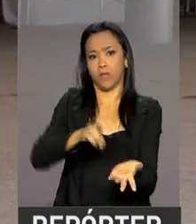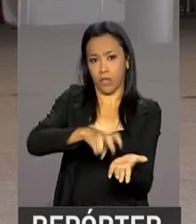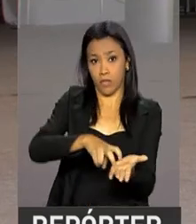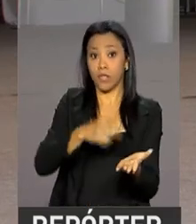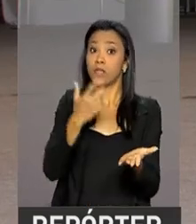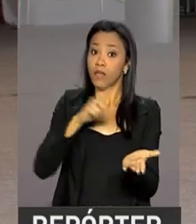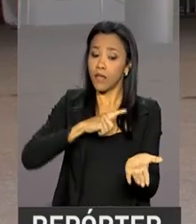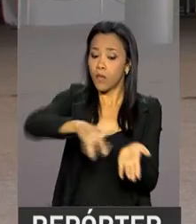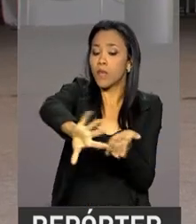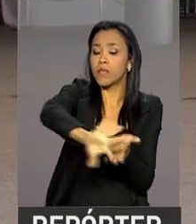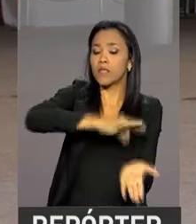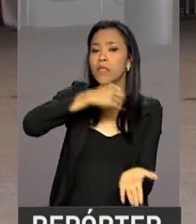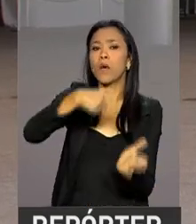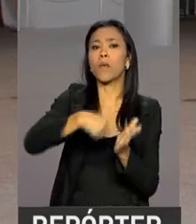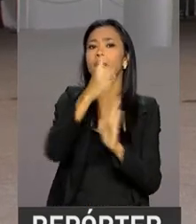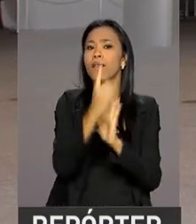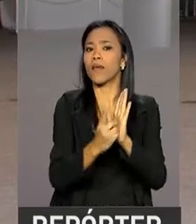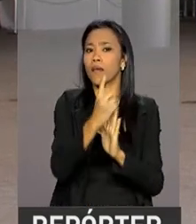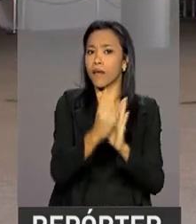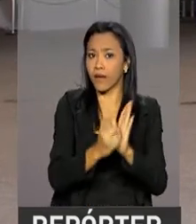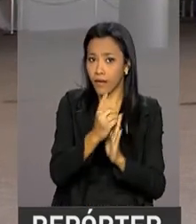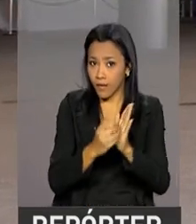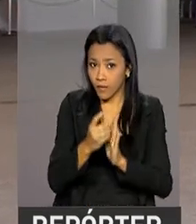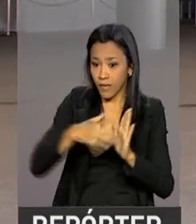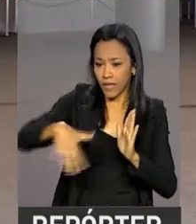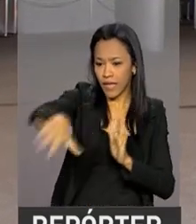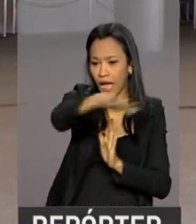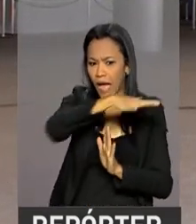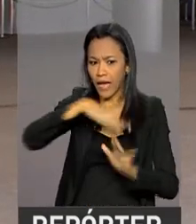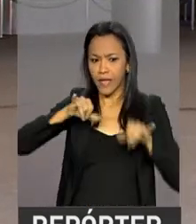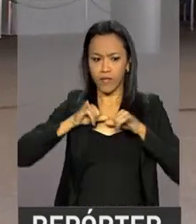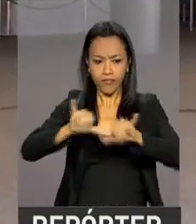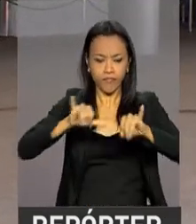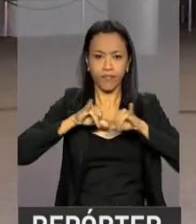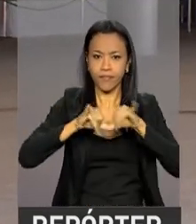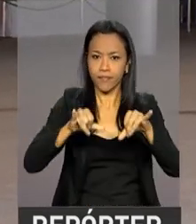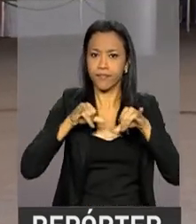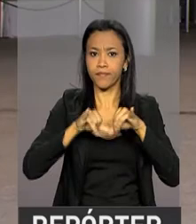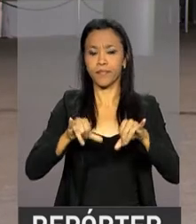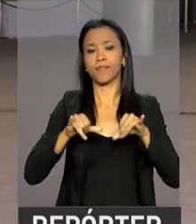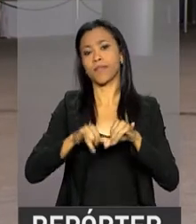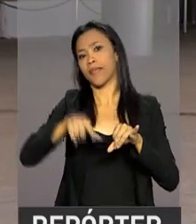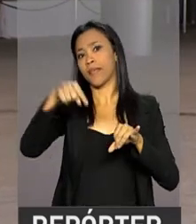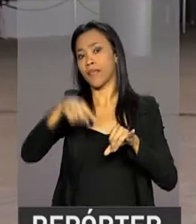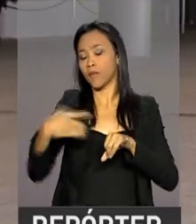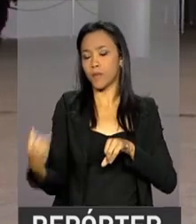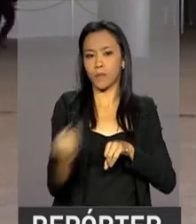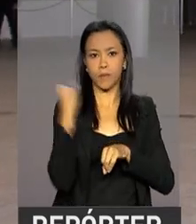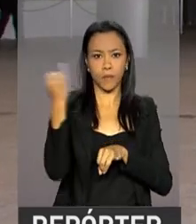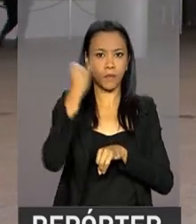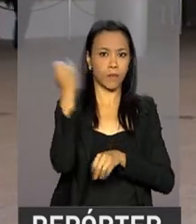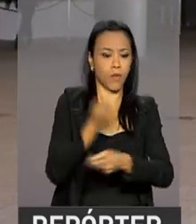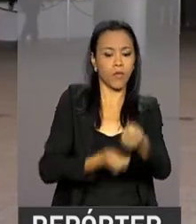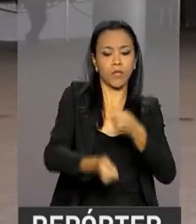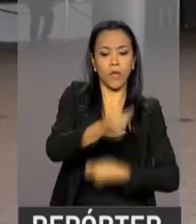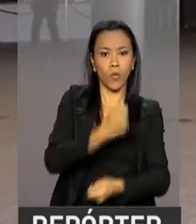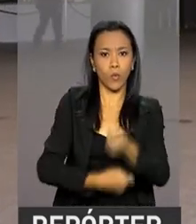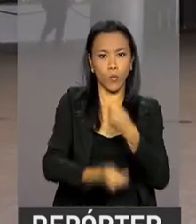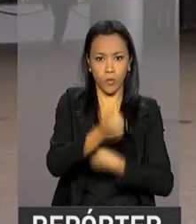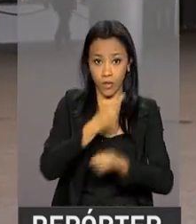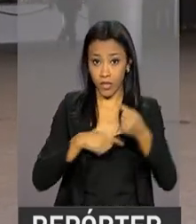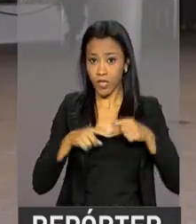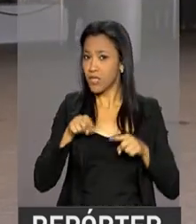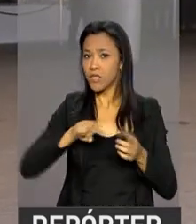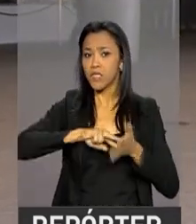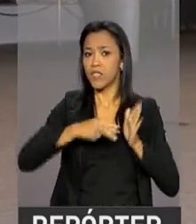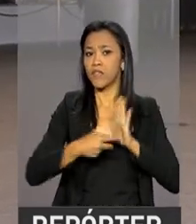decreto que reconhece o setor supermercadista como atividade essencial da economia. O que isso significa? Significa